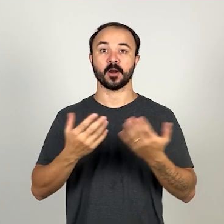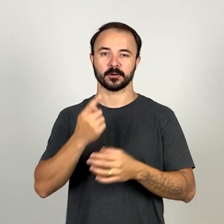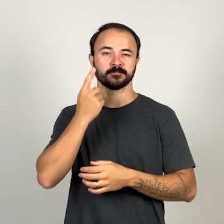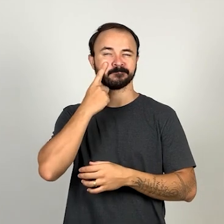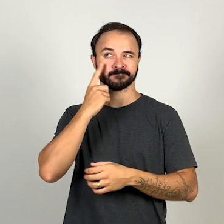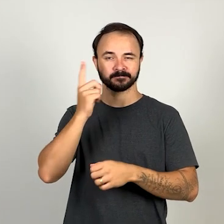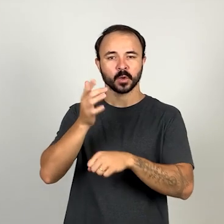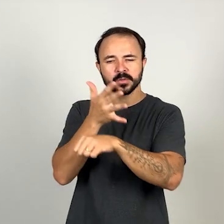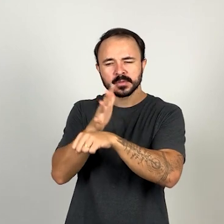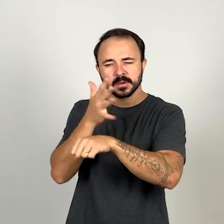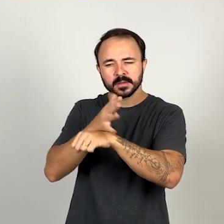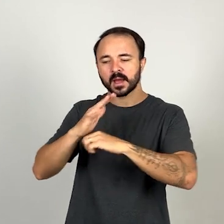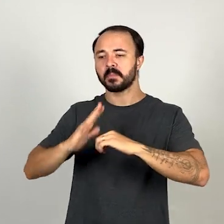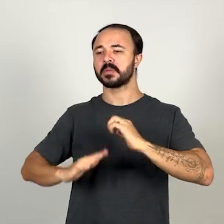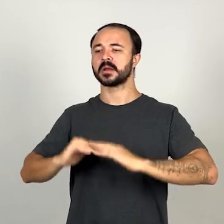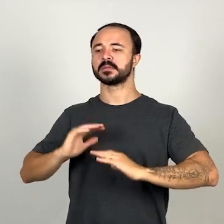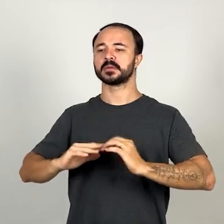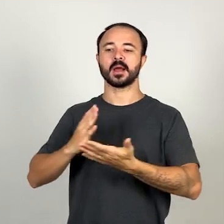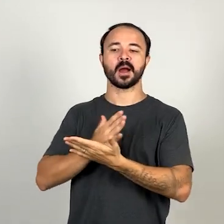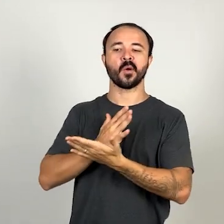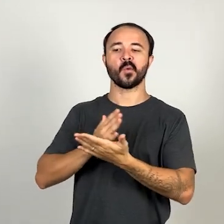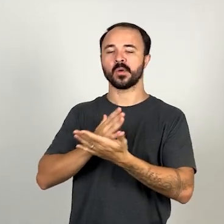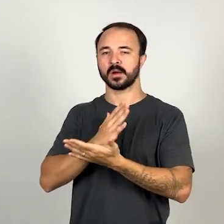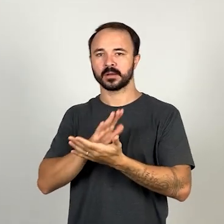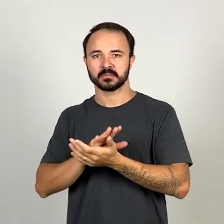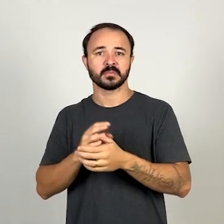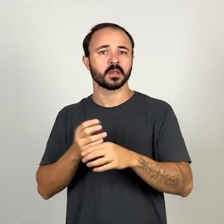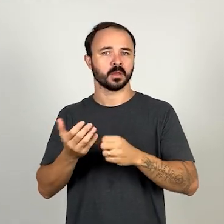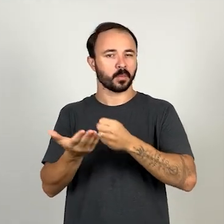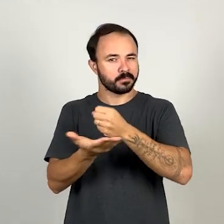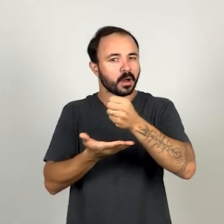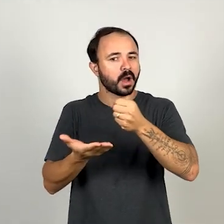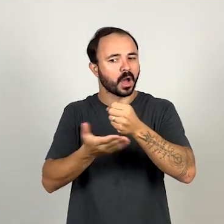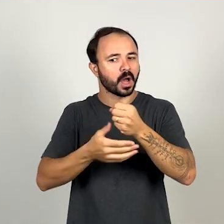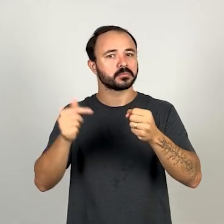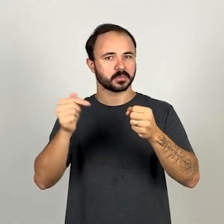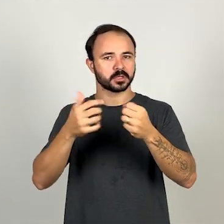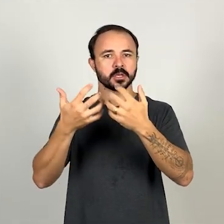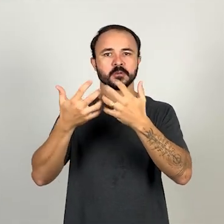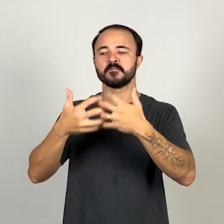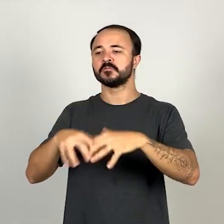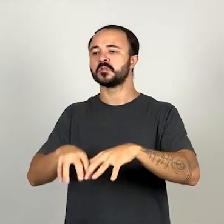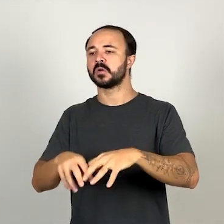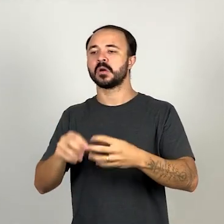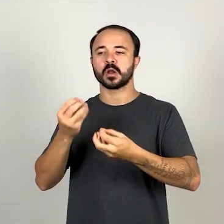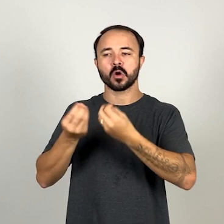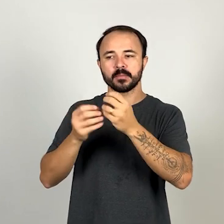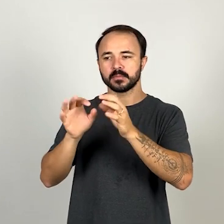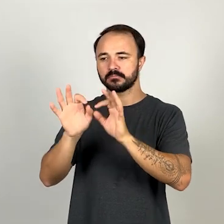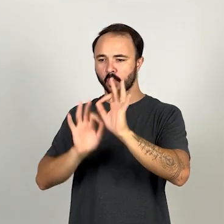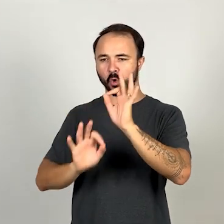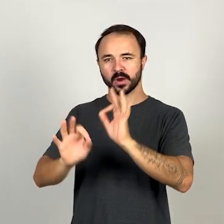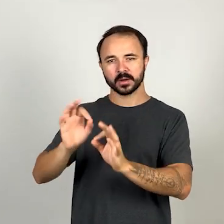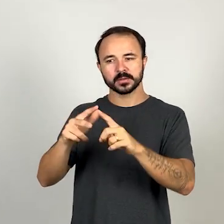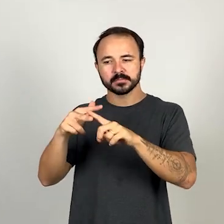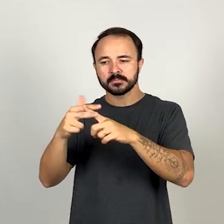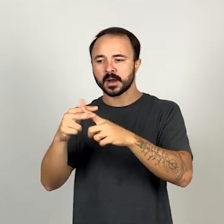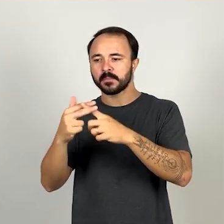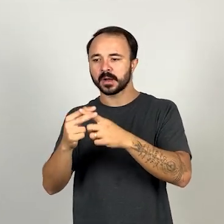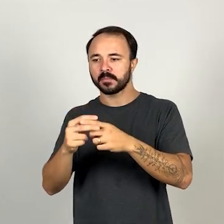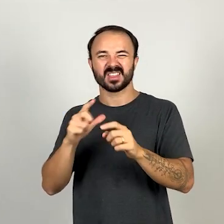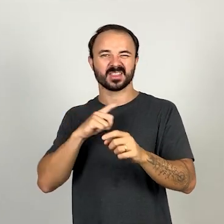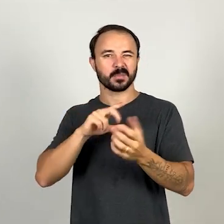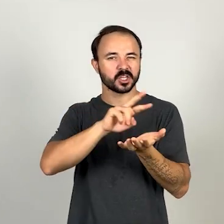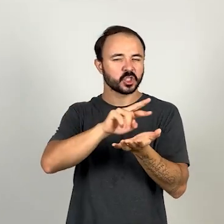E vamos agora para a nossa aula prática, onde vamos conhecer alguns circuitos básicos, como que eles podem ser montados e